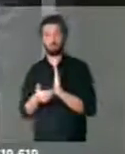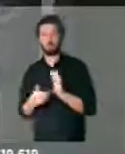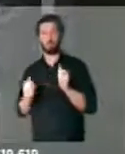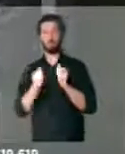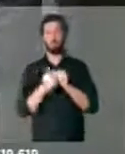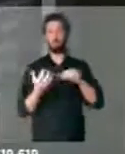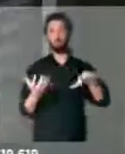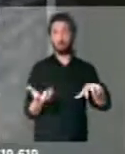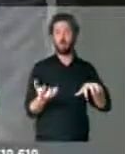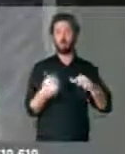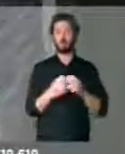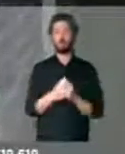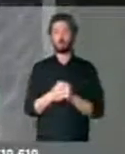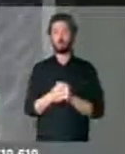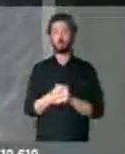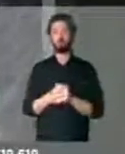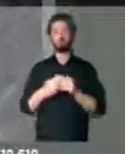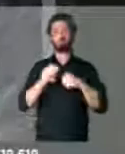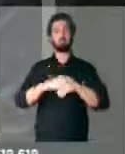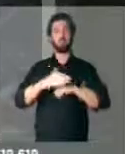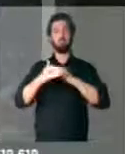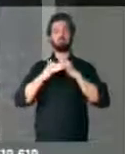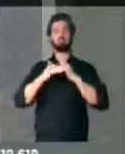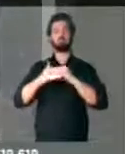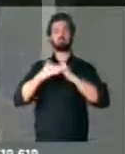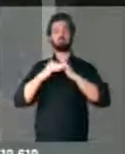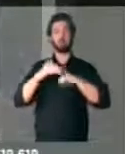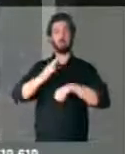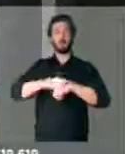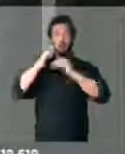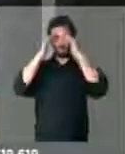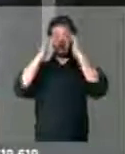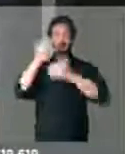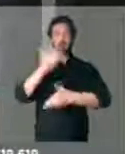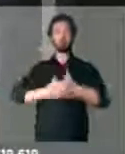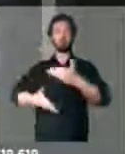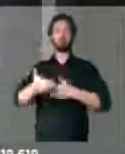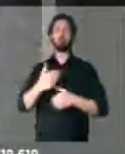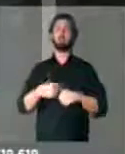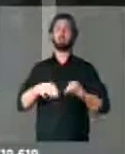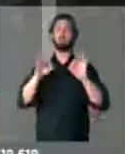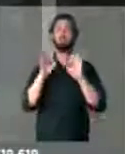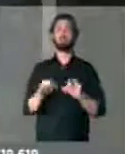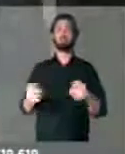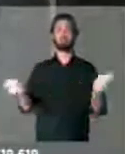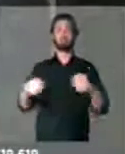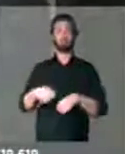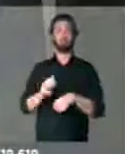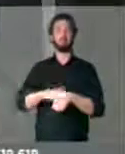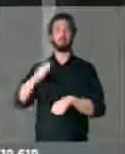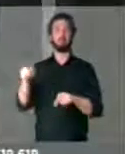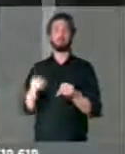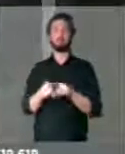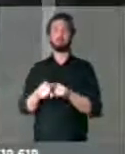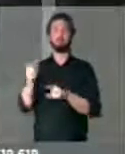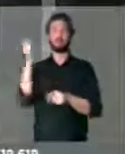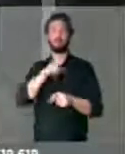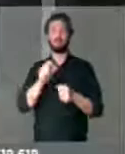com o Congresso Nacional, de forma harmônica, de forma respeitosa, e eu tenho certeza que isso tem possibilitado